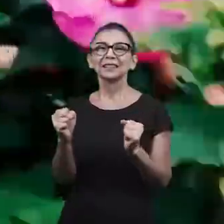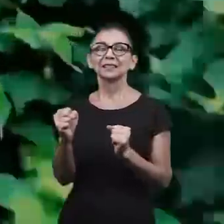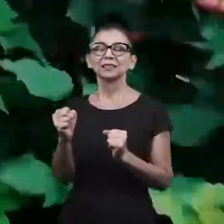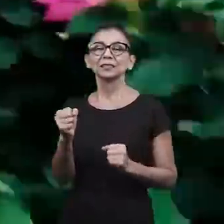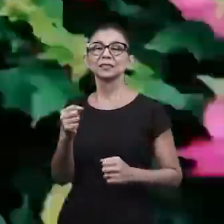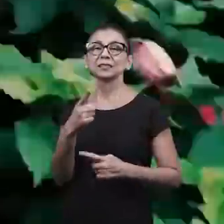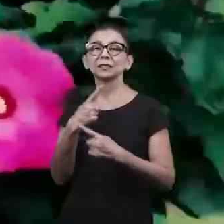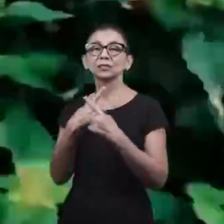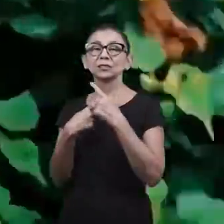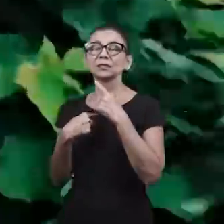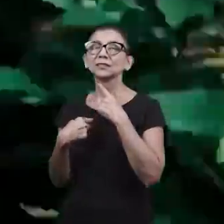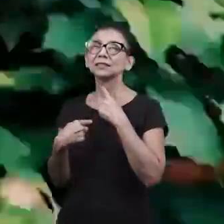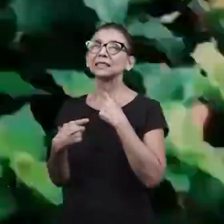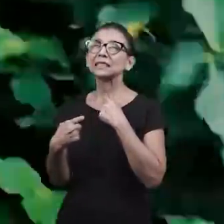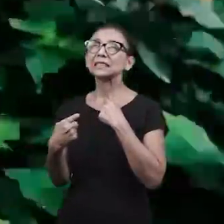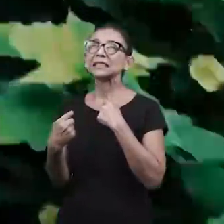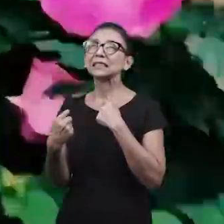Encontrei o grande